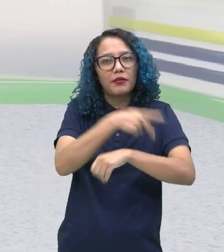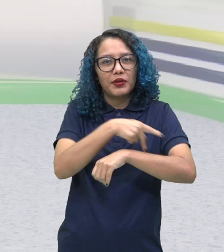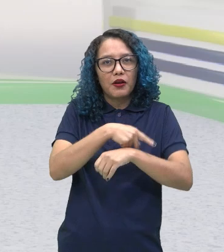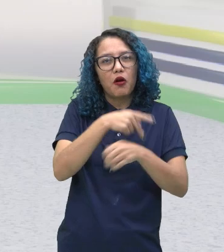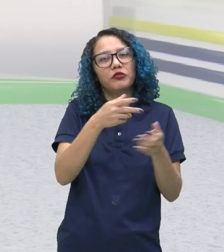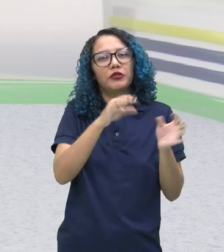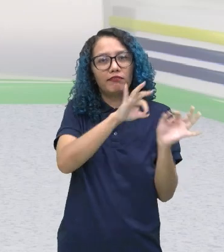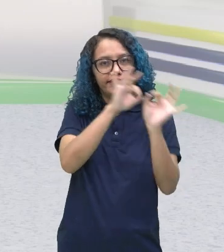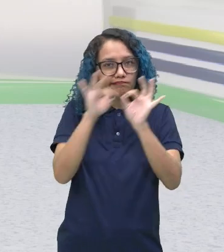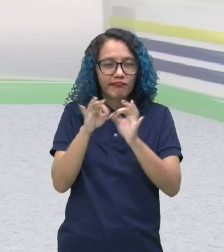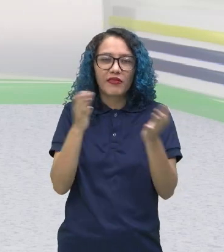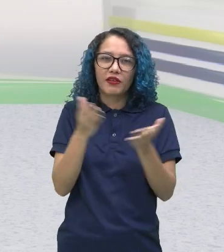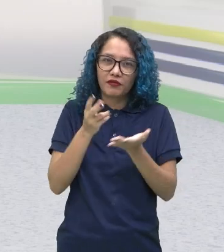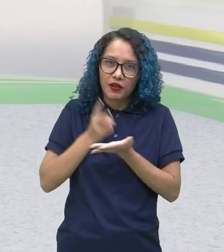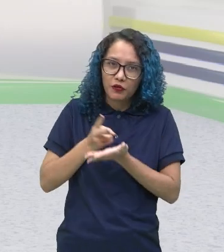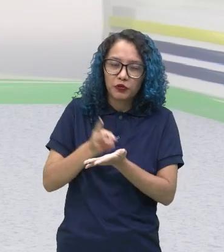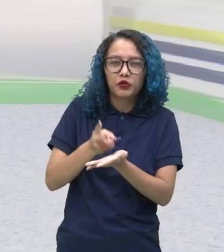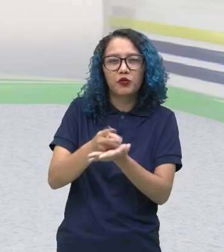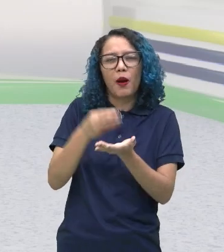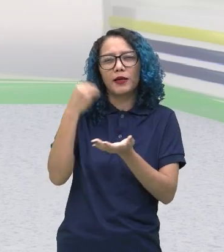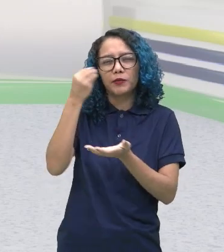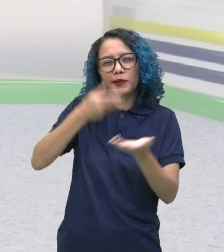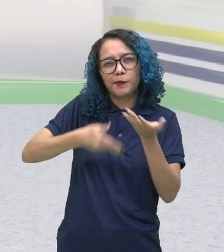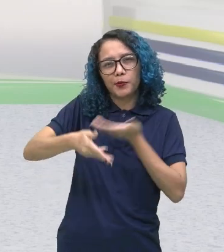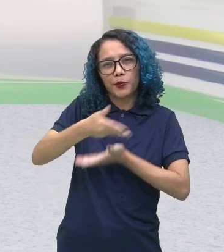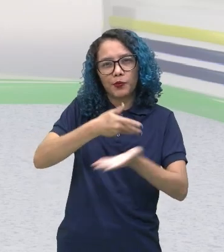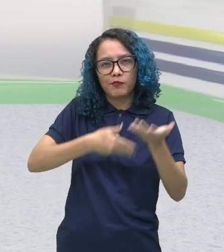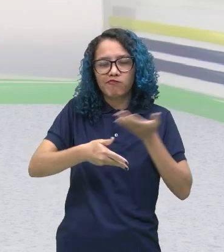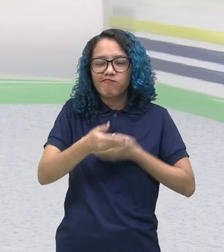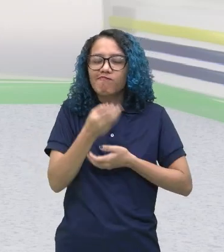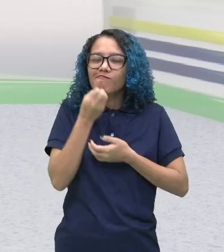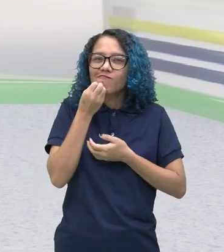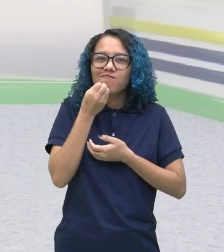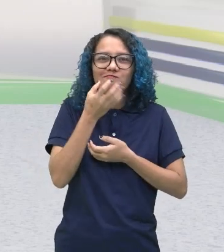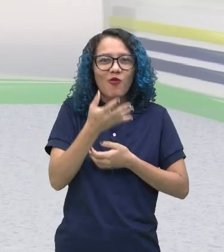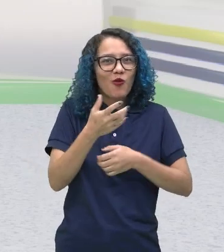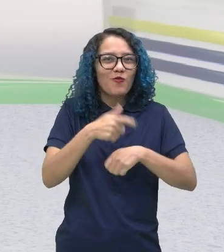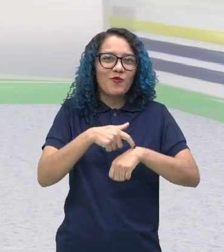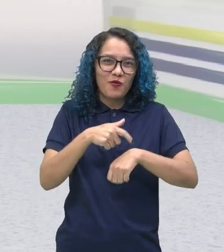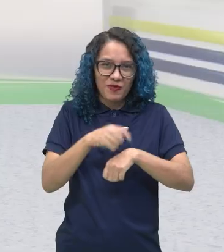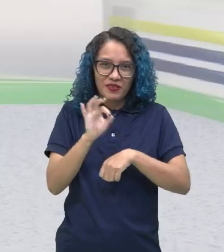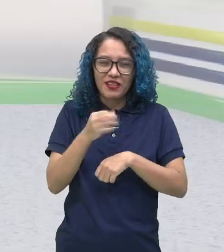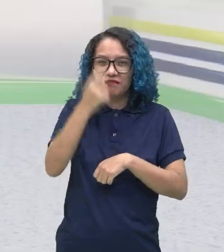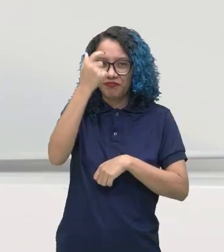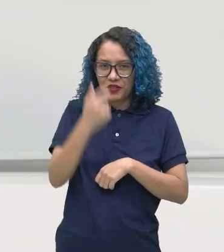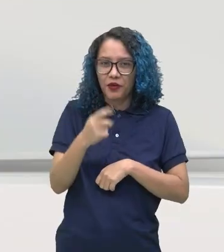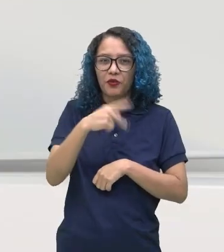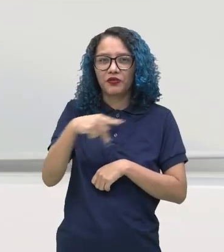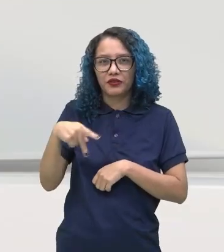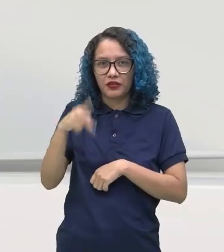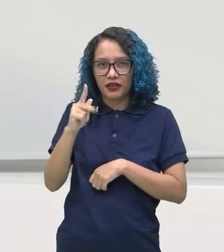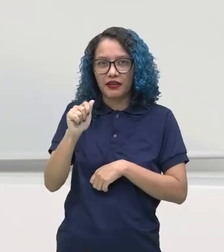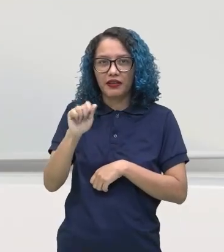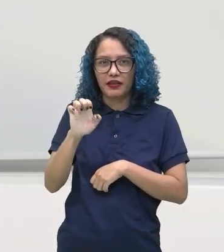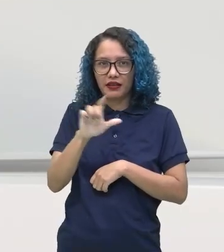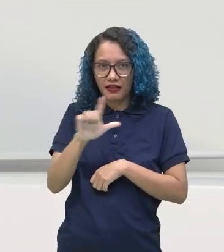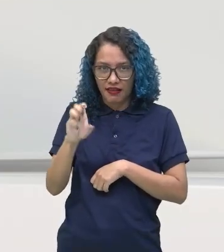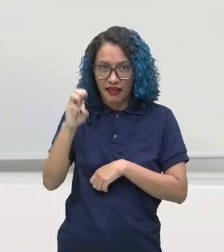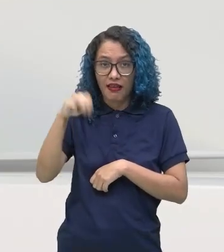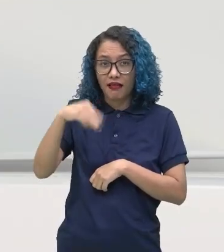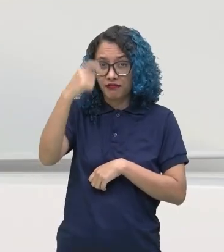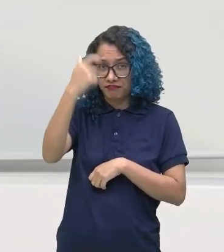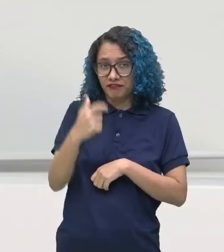a esse momento de troca de experiência, está muito produtivo. Eu sou a professora Kaelen, gerente de ensino,